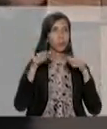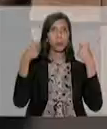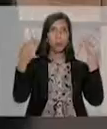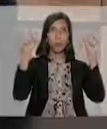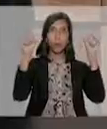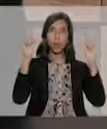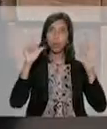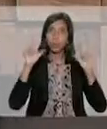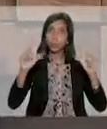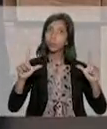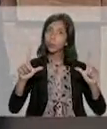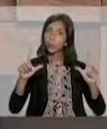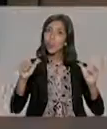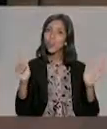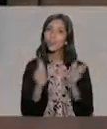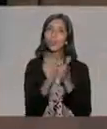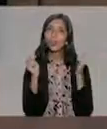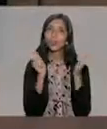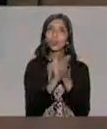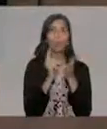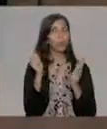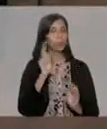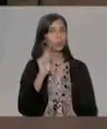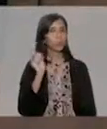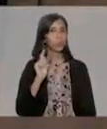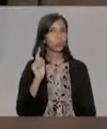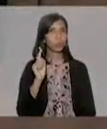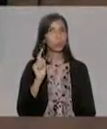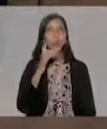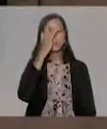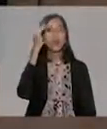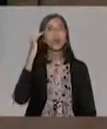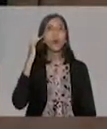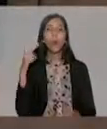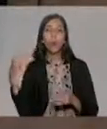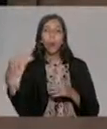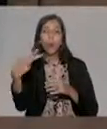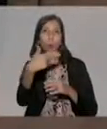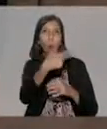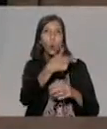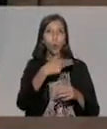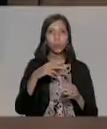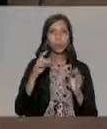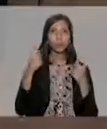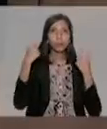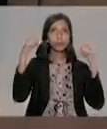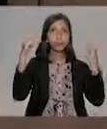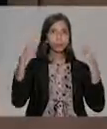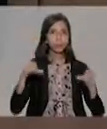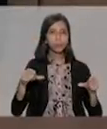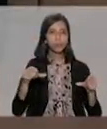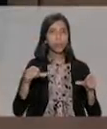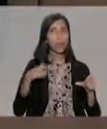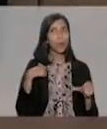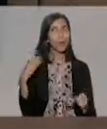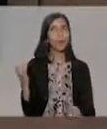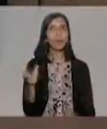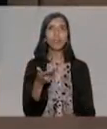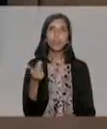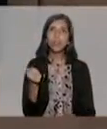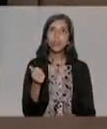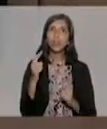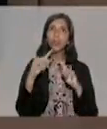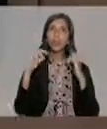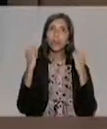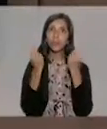lá. Você viu na universidade, não foi no jornal? Não, a pessoa recortou, colocou no mural, ai, que maravilha, que era sobre